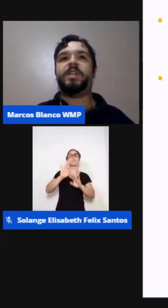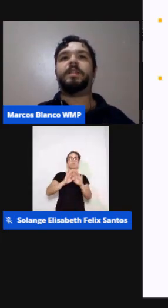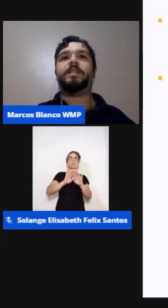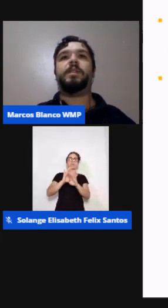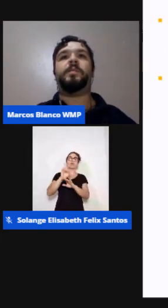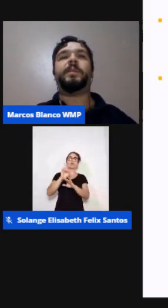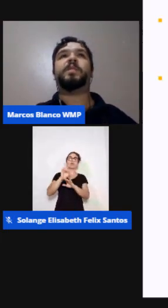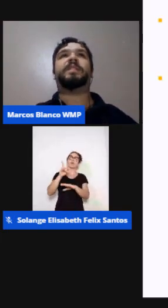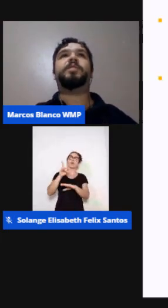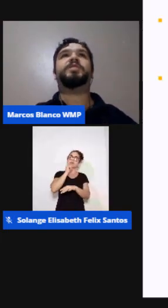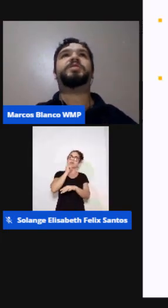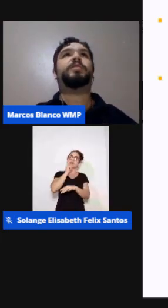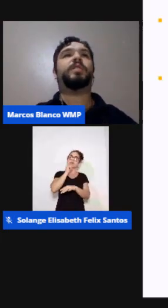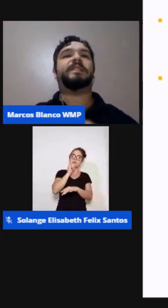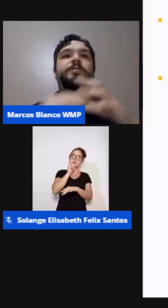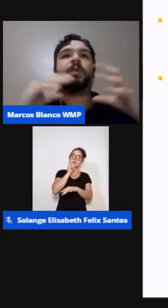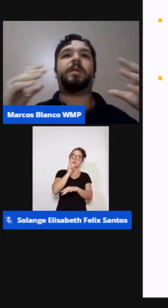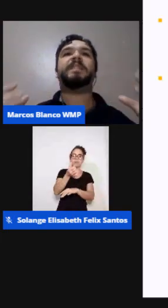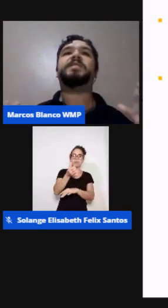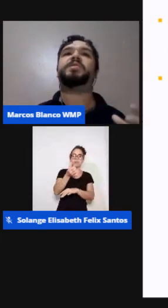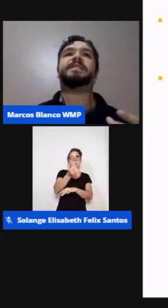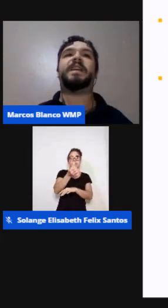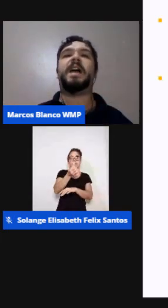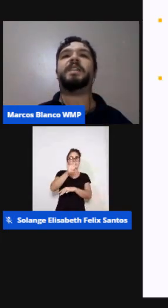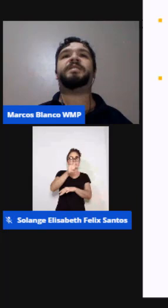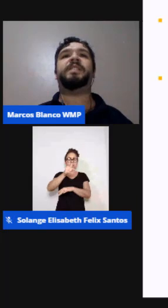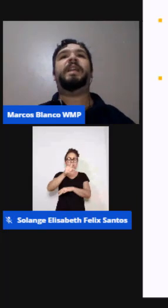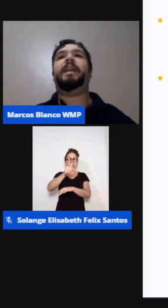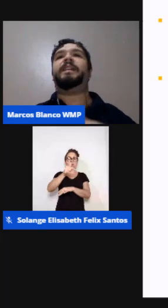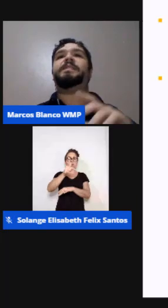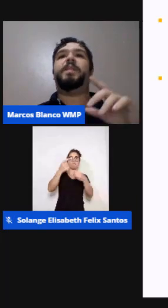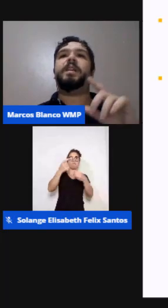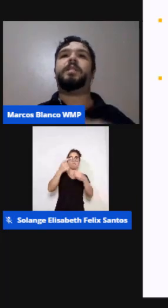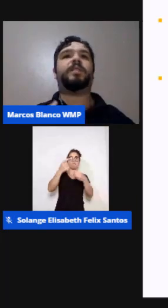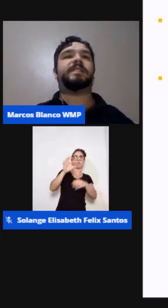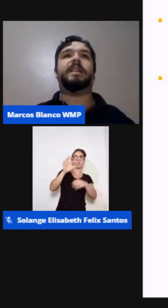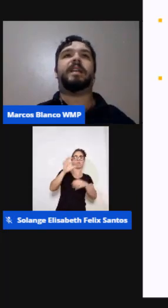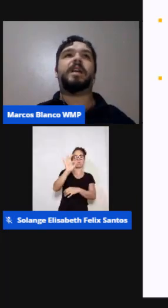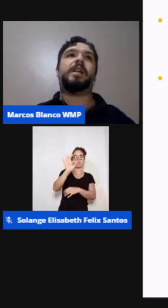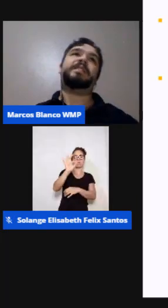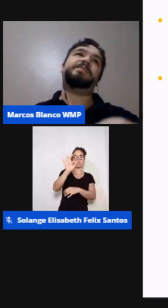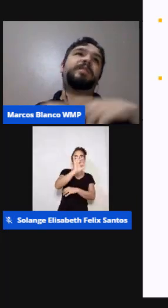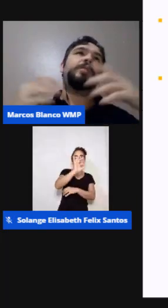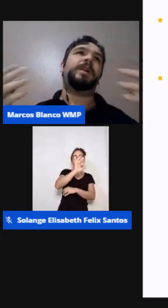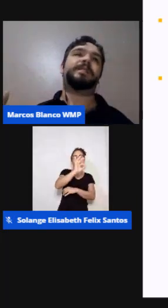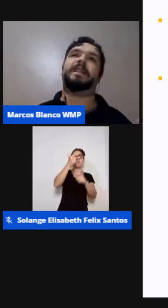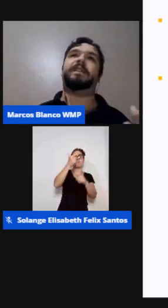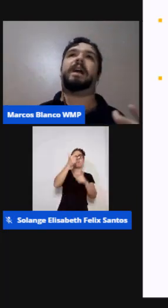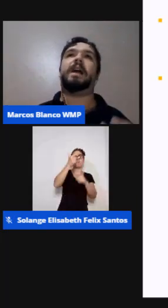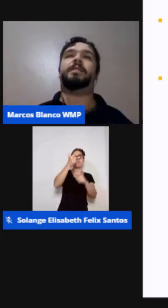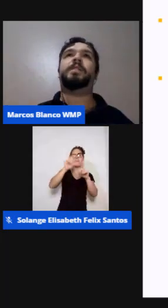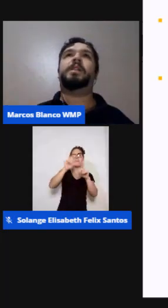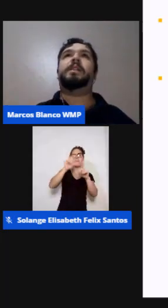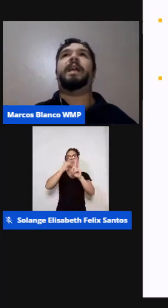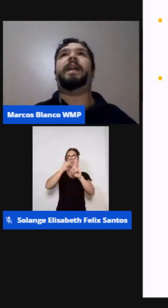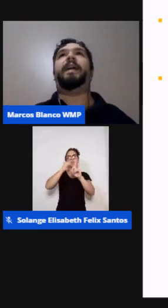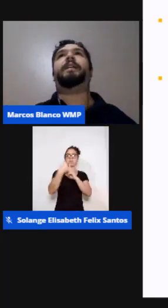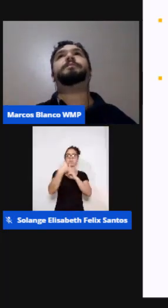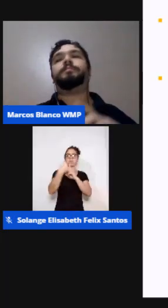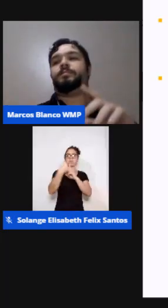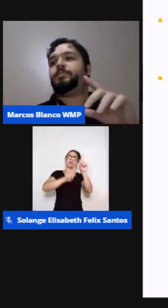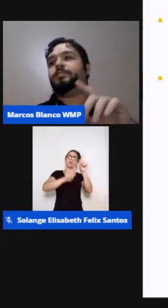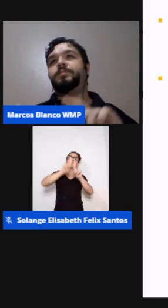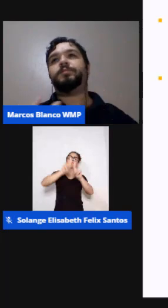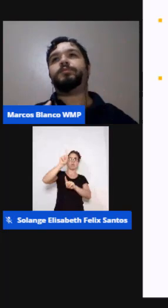voltou o mosquito? Então, até hoje a gente tem todas as problemáticas sociais, crescimento urbano acelerado,